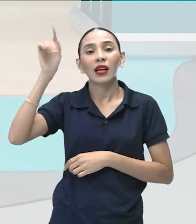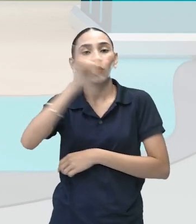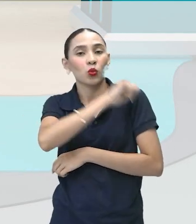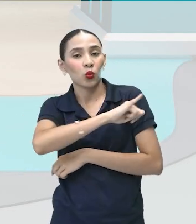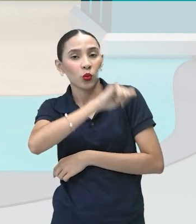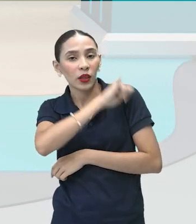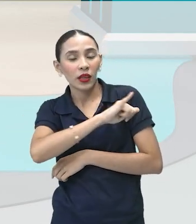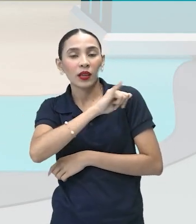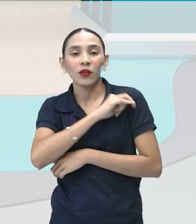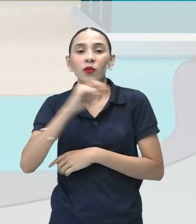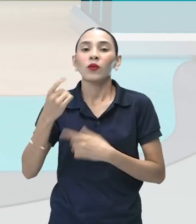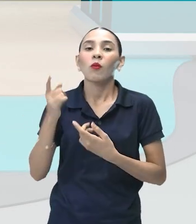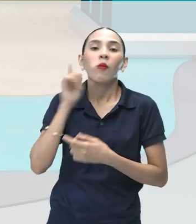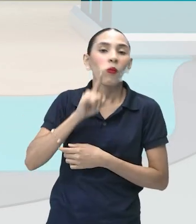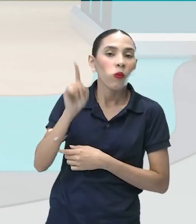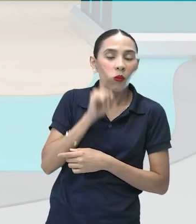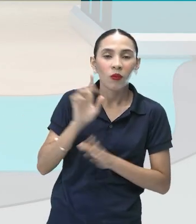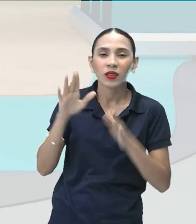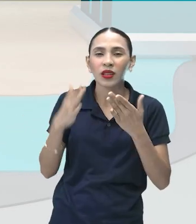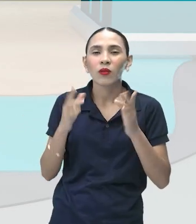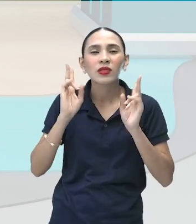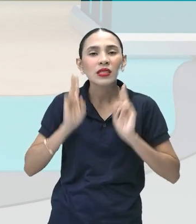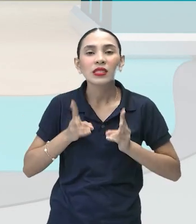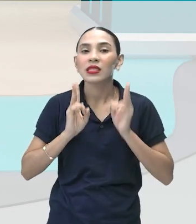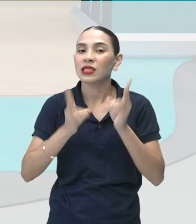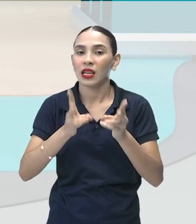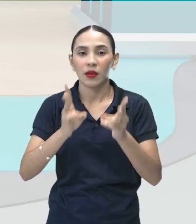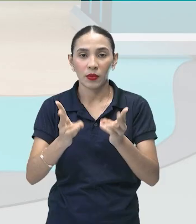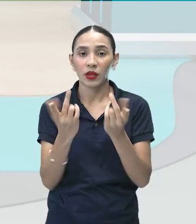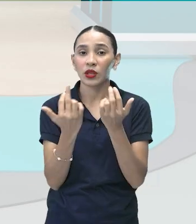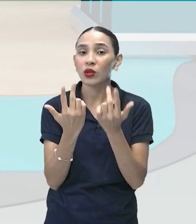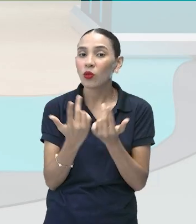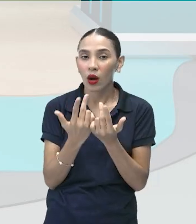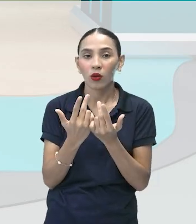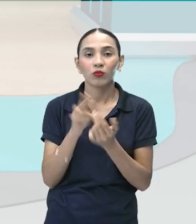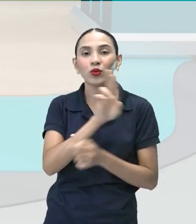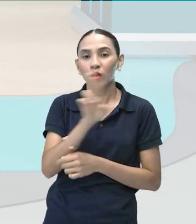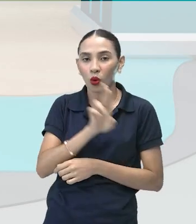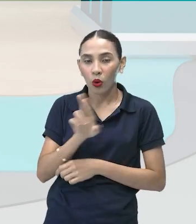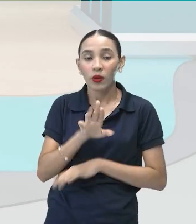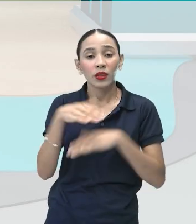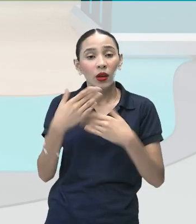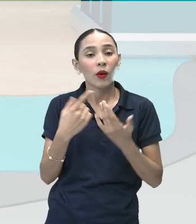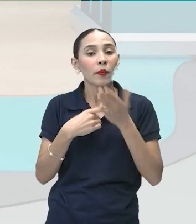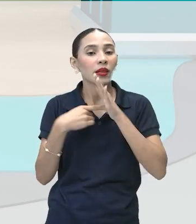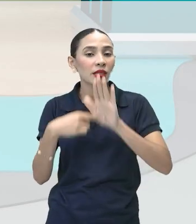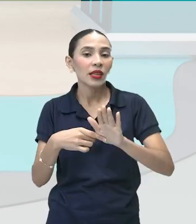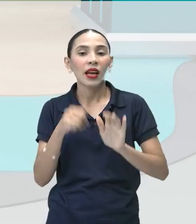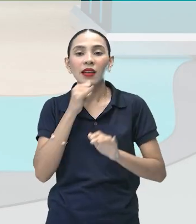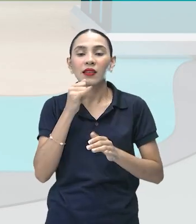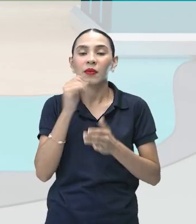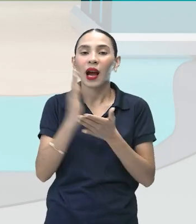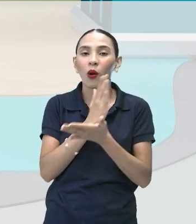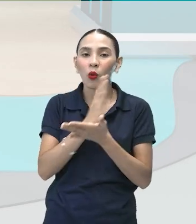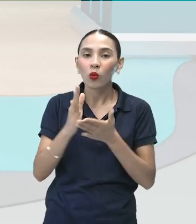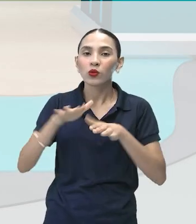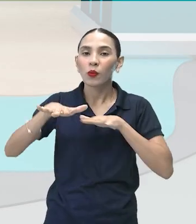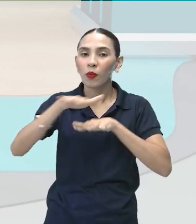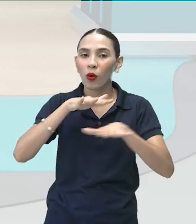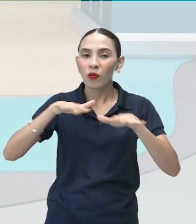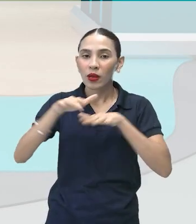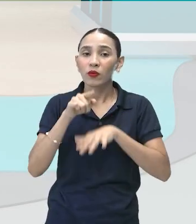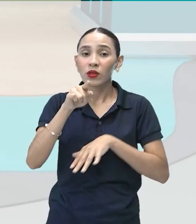Janeiro, na Argentina, nos Estados Unidos, sempre vai ser com os mesmos nomes. Então, eu trouxe apenas alguns movimentos